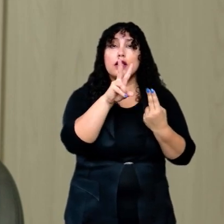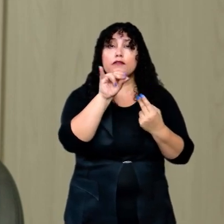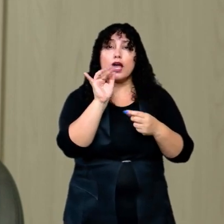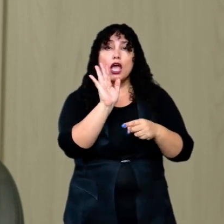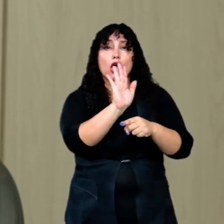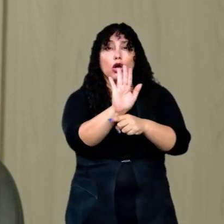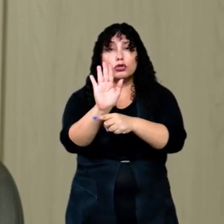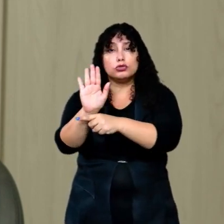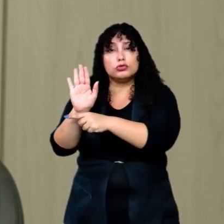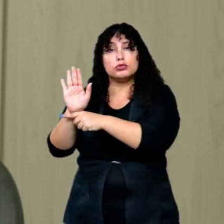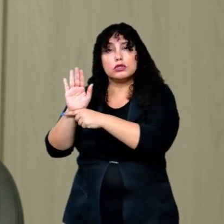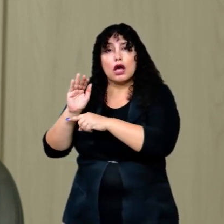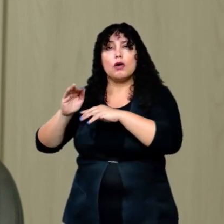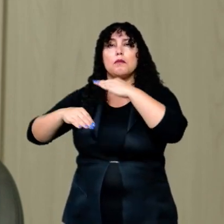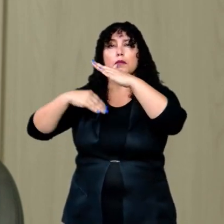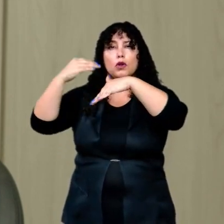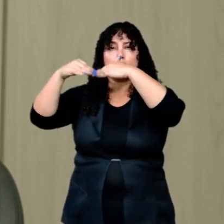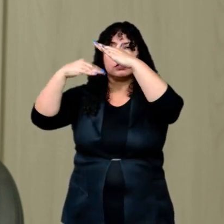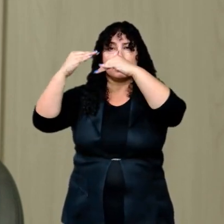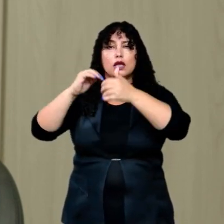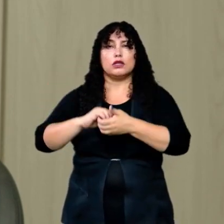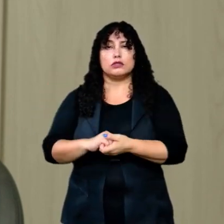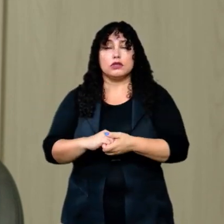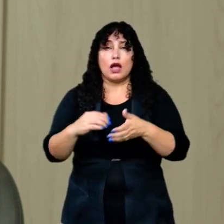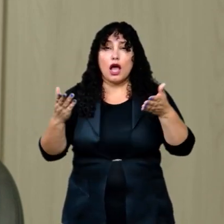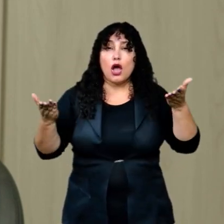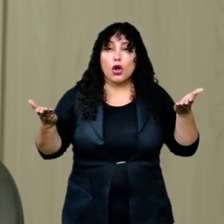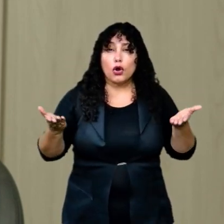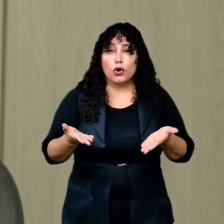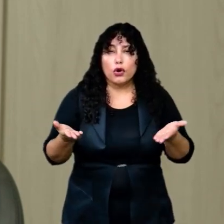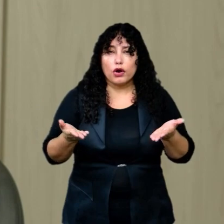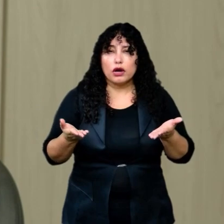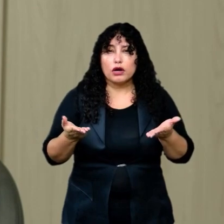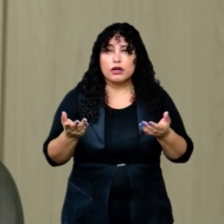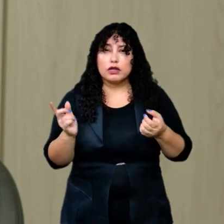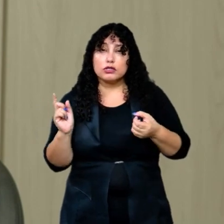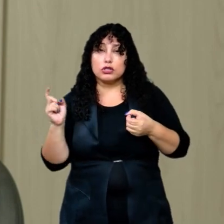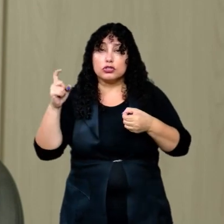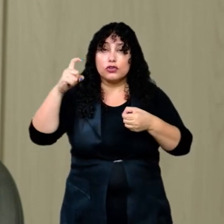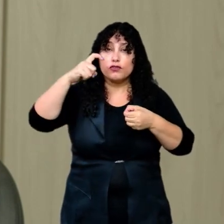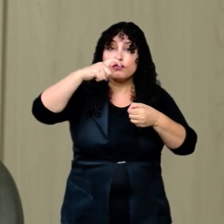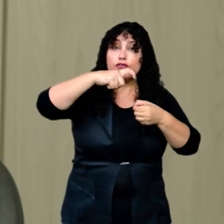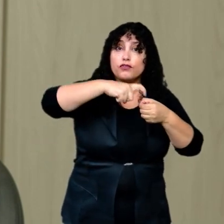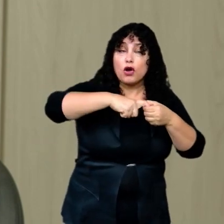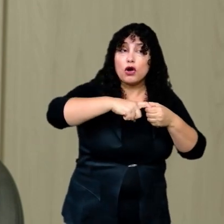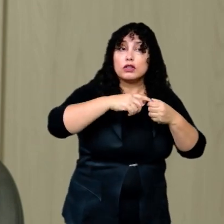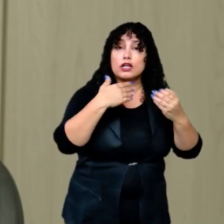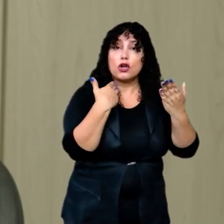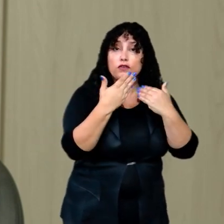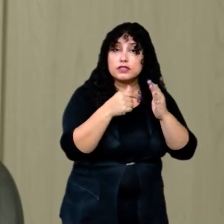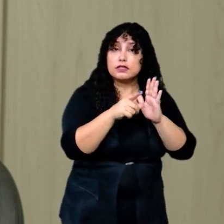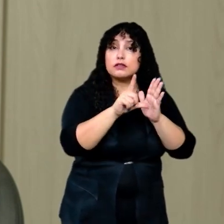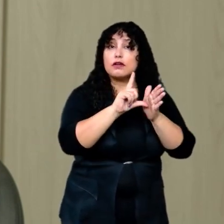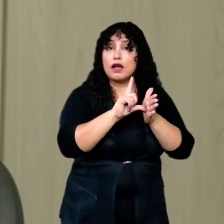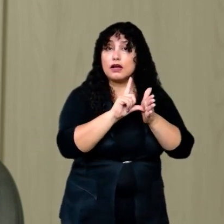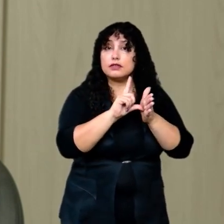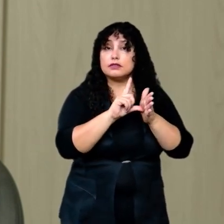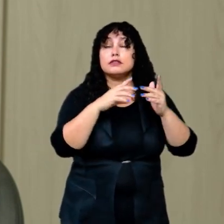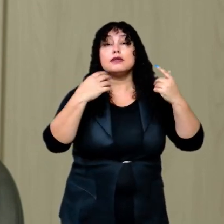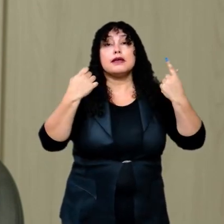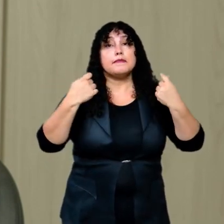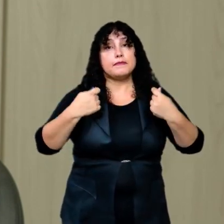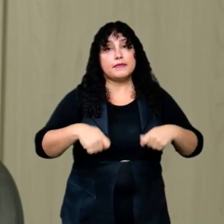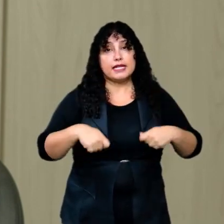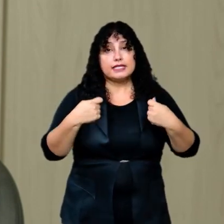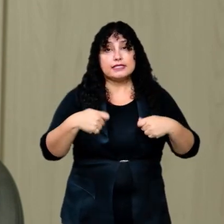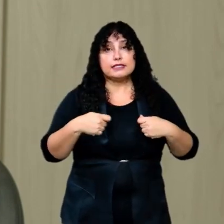com todo esse processo, né? Agora, a gente volta um pouquinho naquilo que a gente estava conversando. A gente